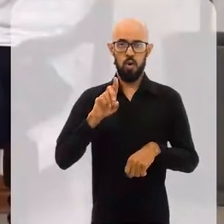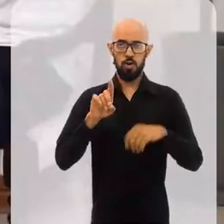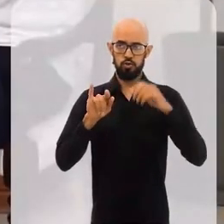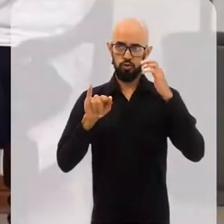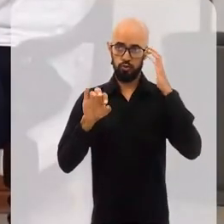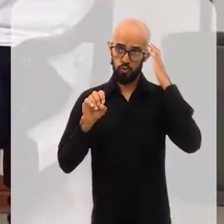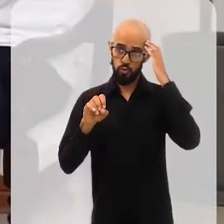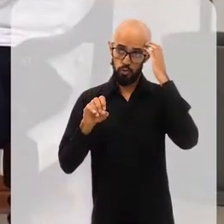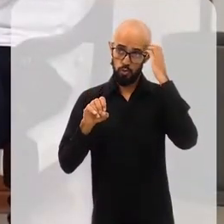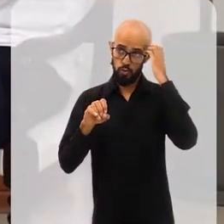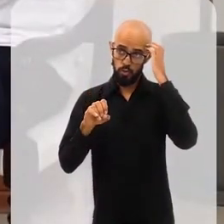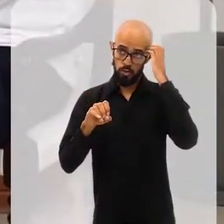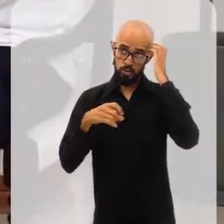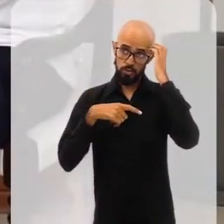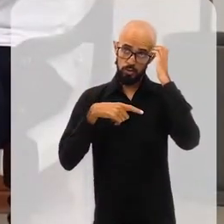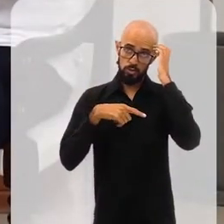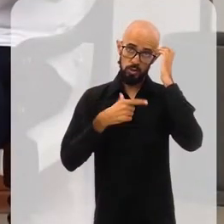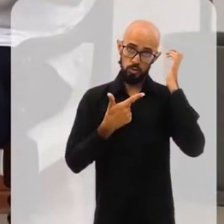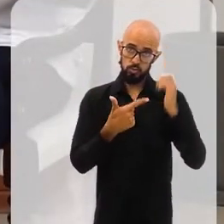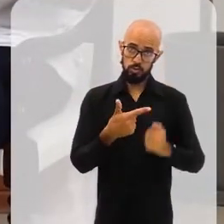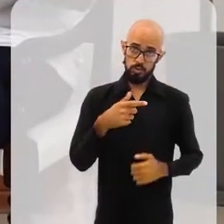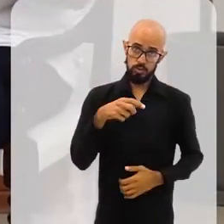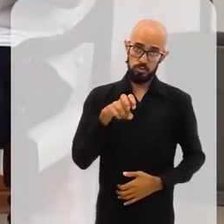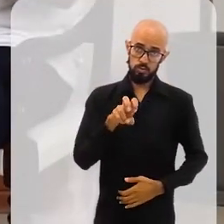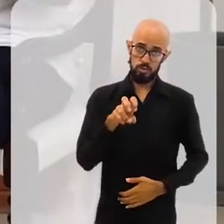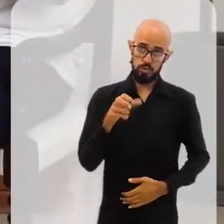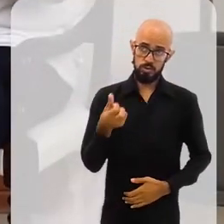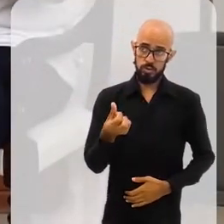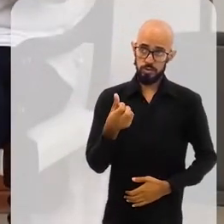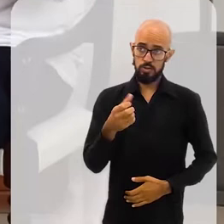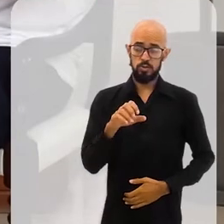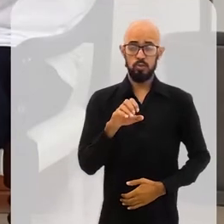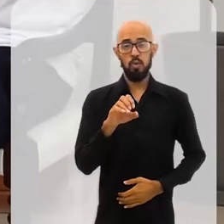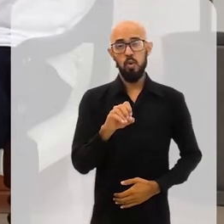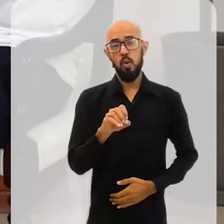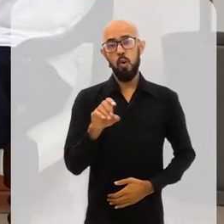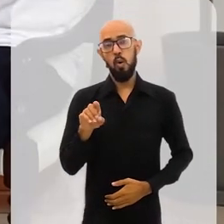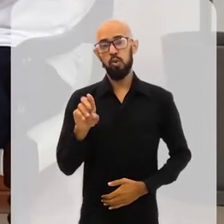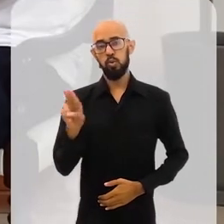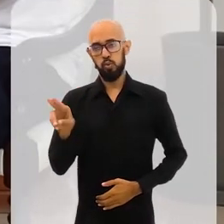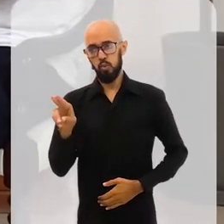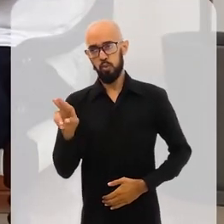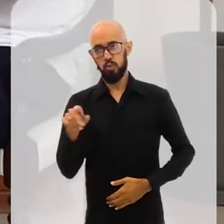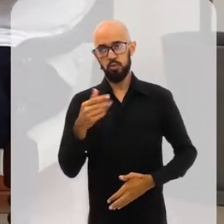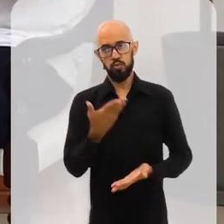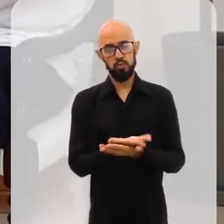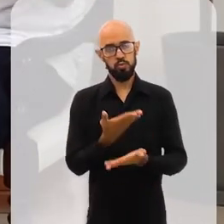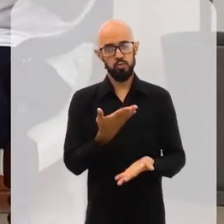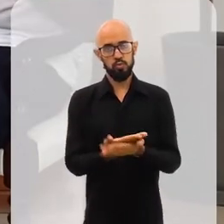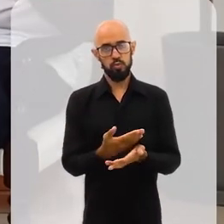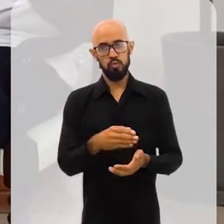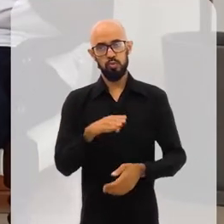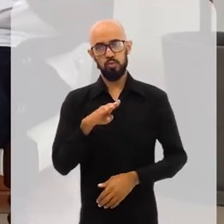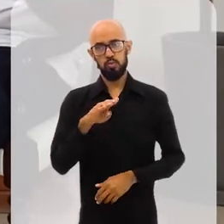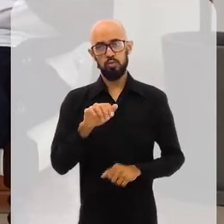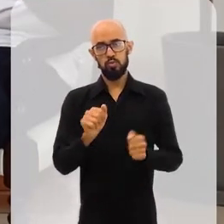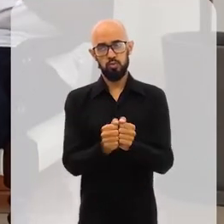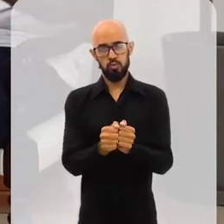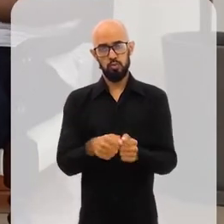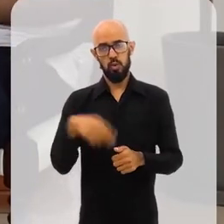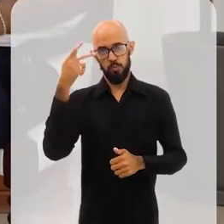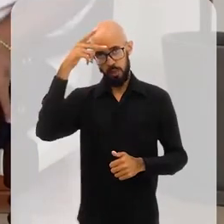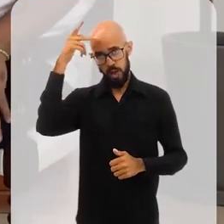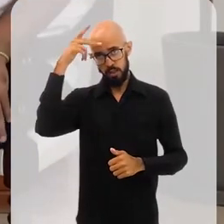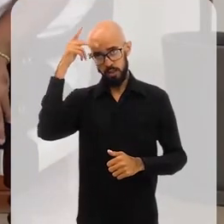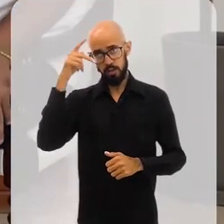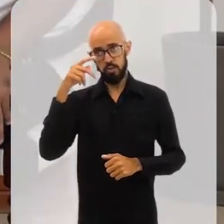binário, que é o que nós chamamos de Odu. Nós temos 256 Odus. E através desse código binário, através do estudo do Babalaô,